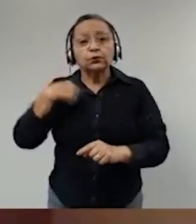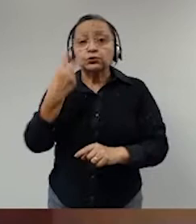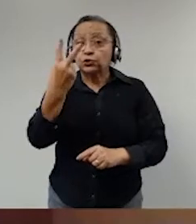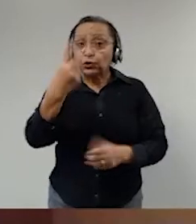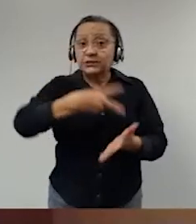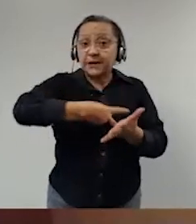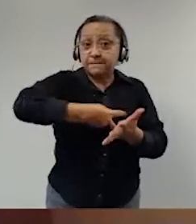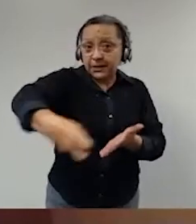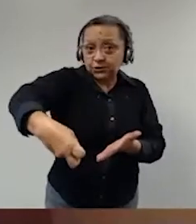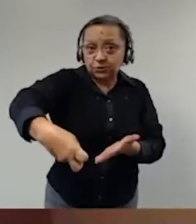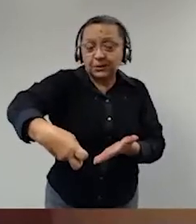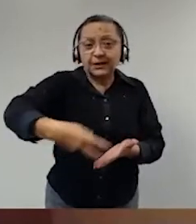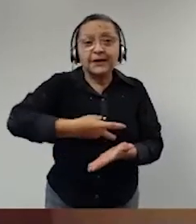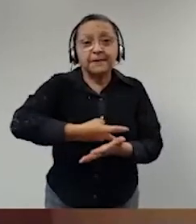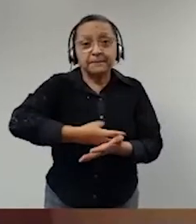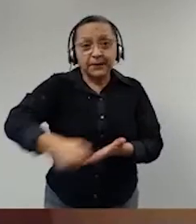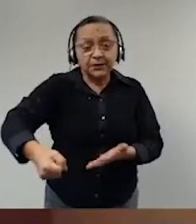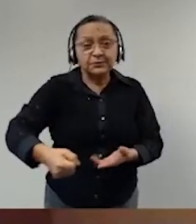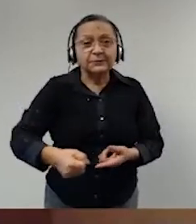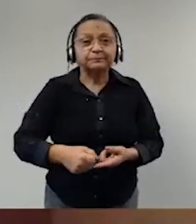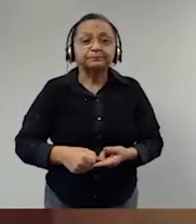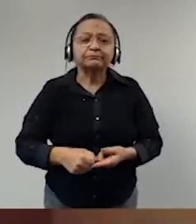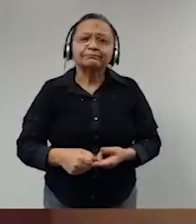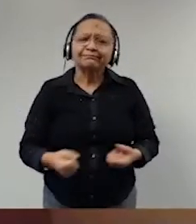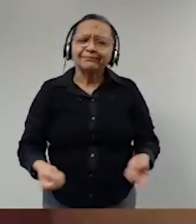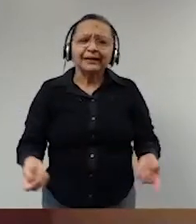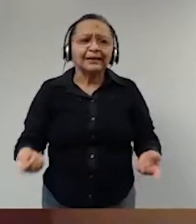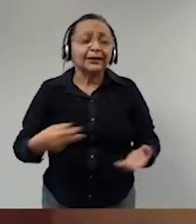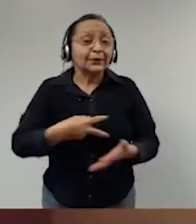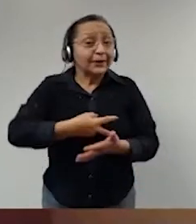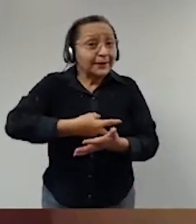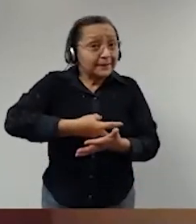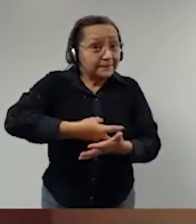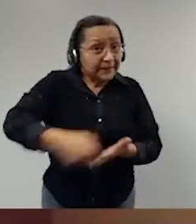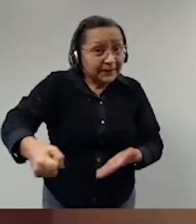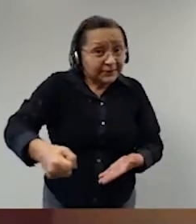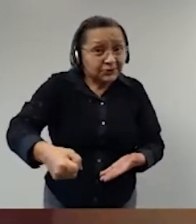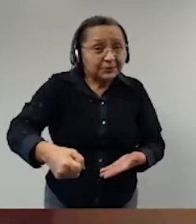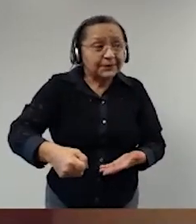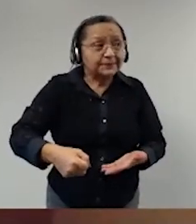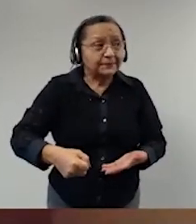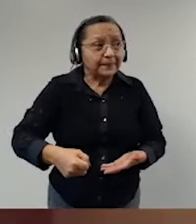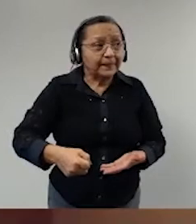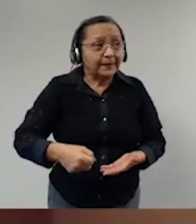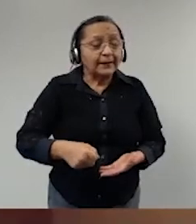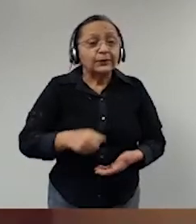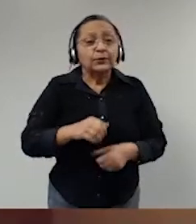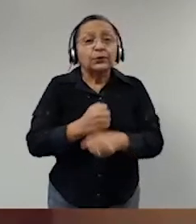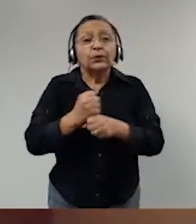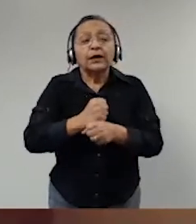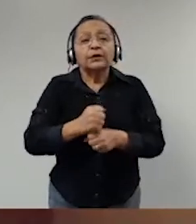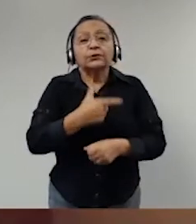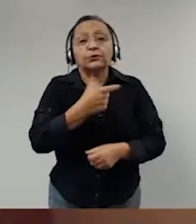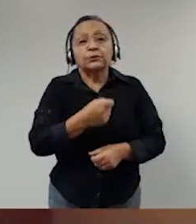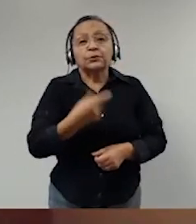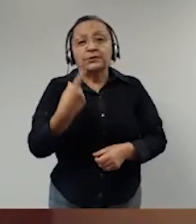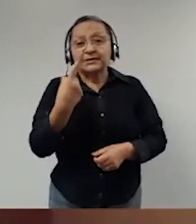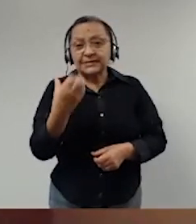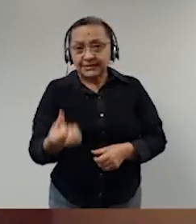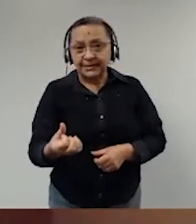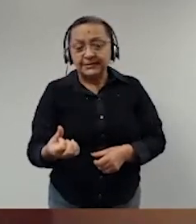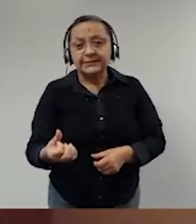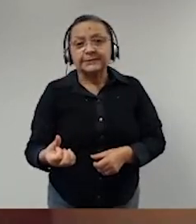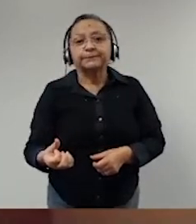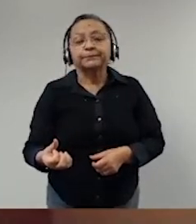impeachments em 1992 e o controversíssimo impeachment do ano de 2016. Então, vejo que a